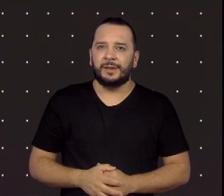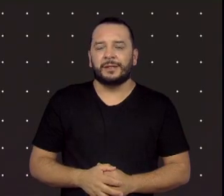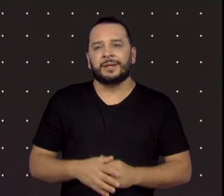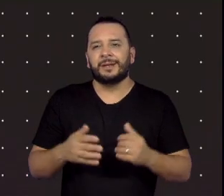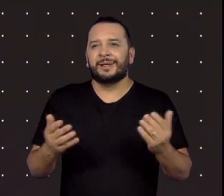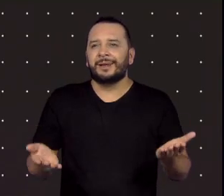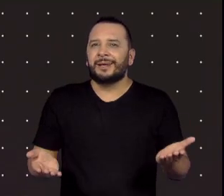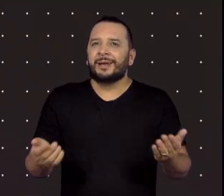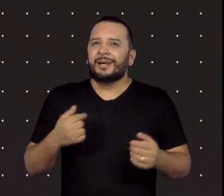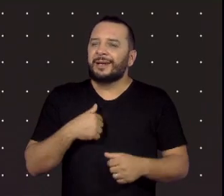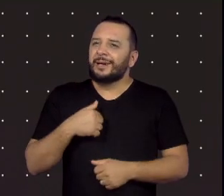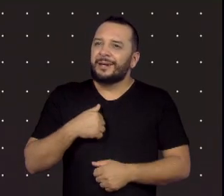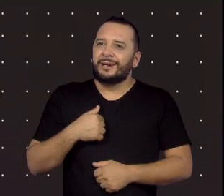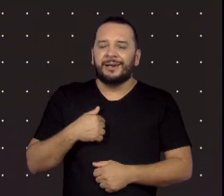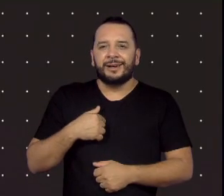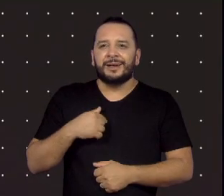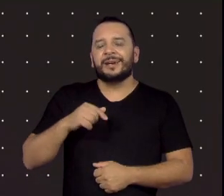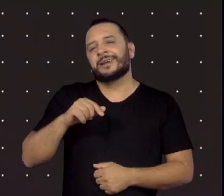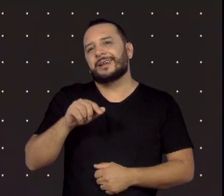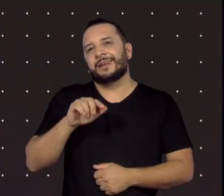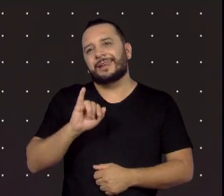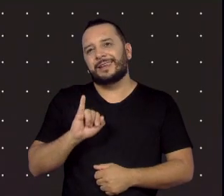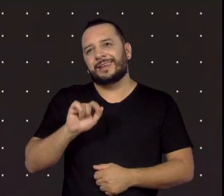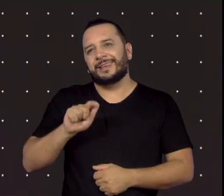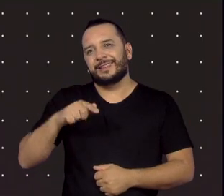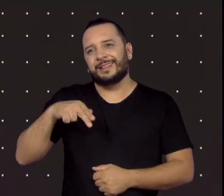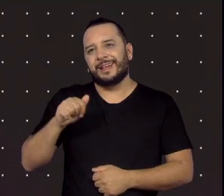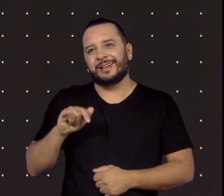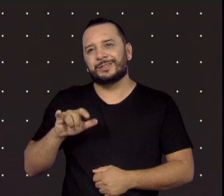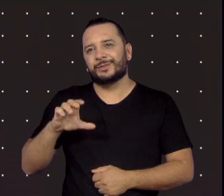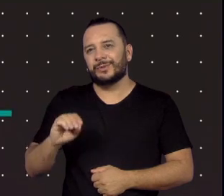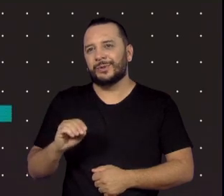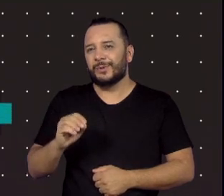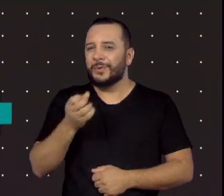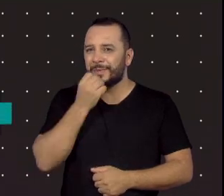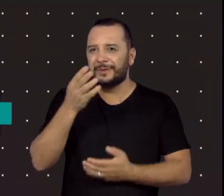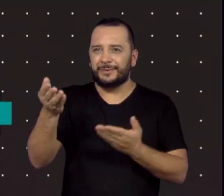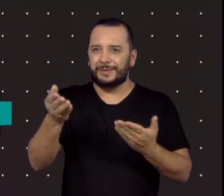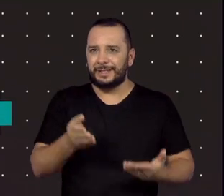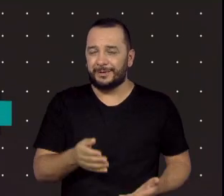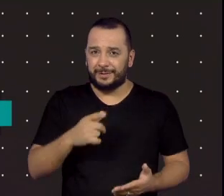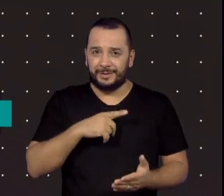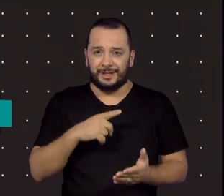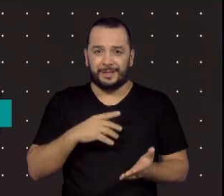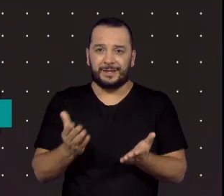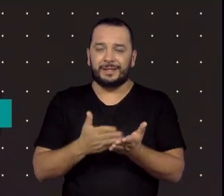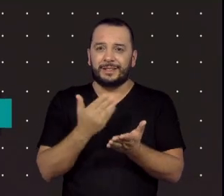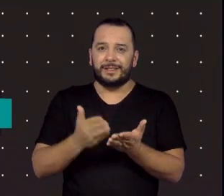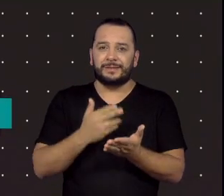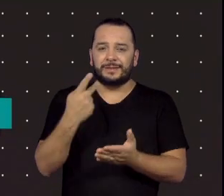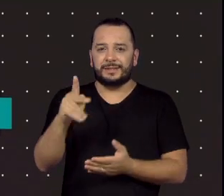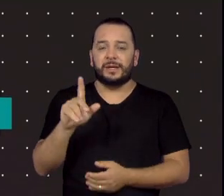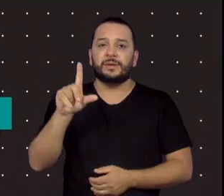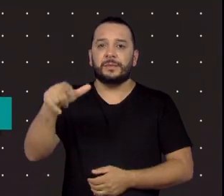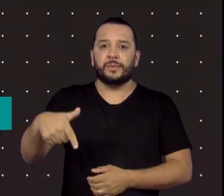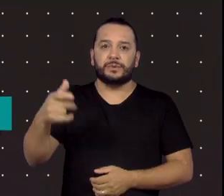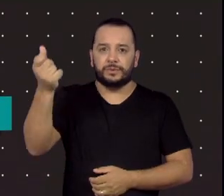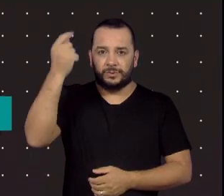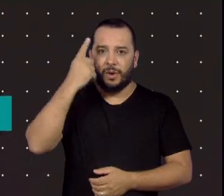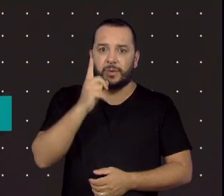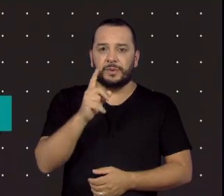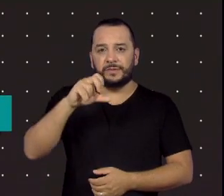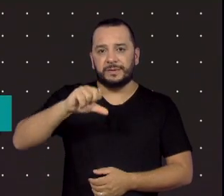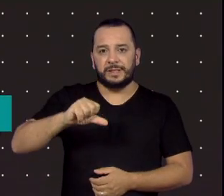Loyola, bem-vindo seja. Quando saiu o seu livro Depois do Sol, no final dos anos 60, do